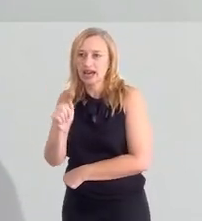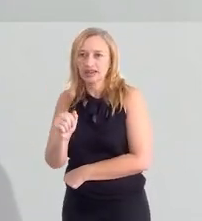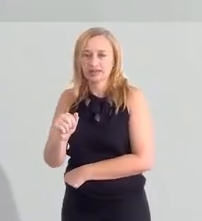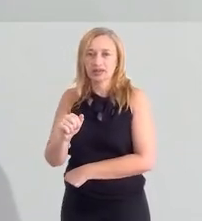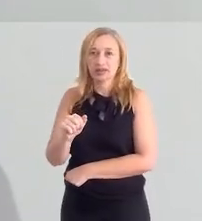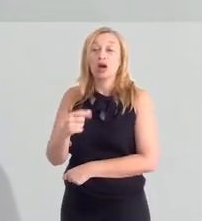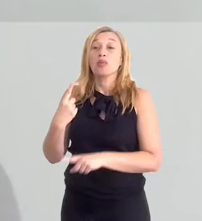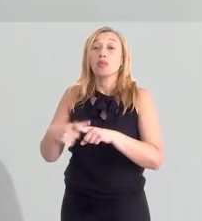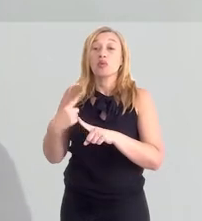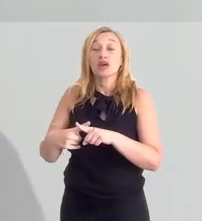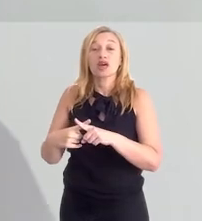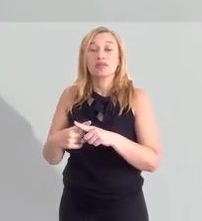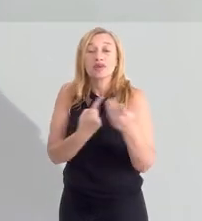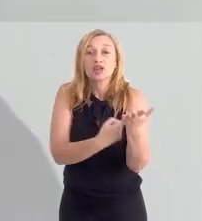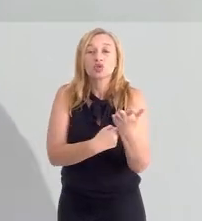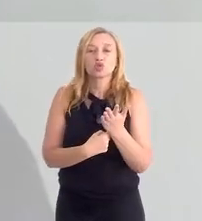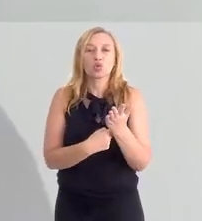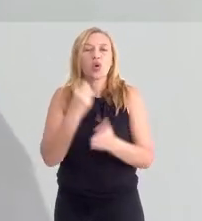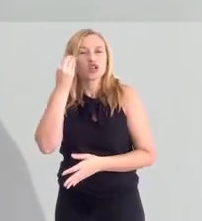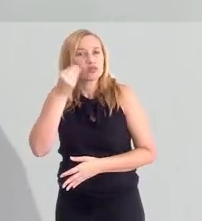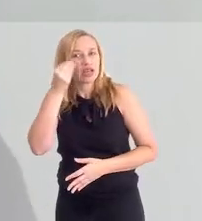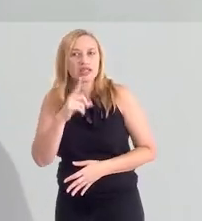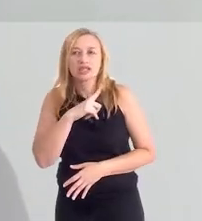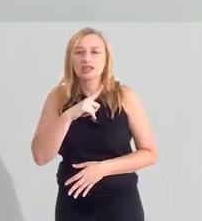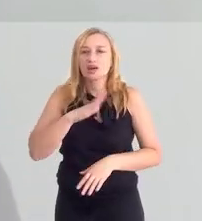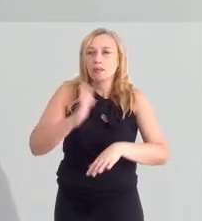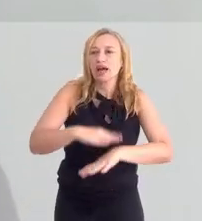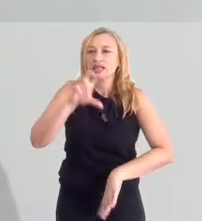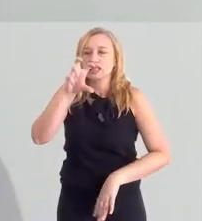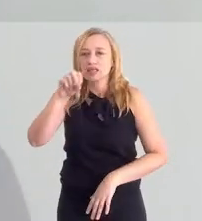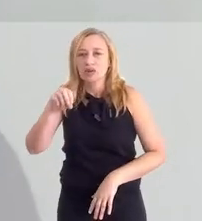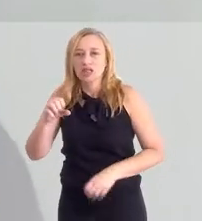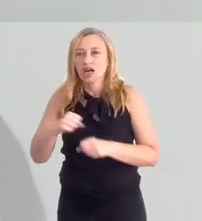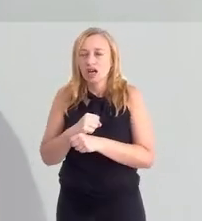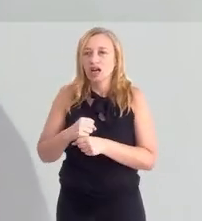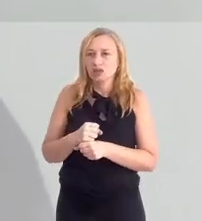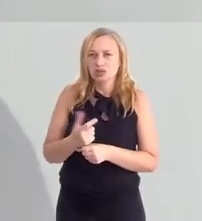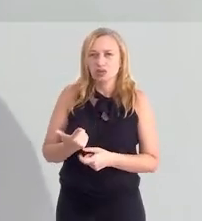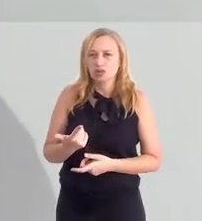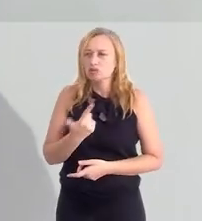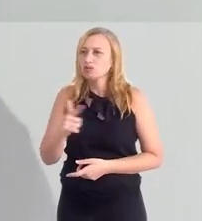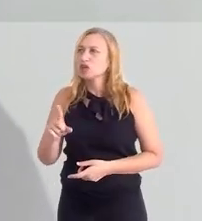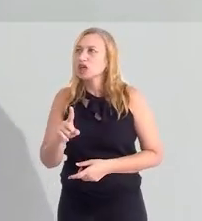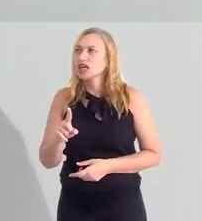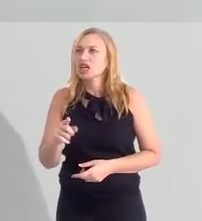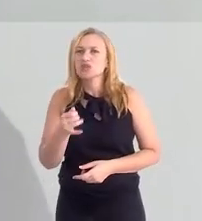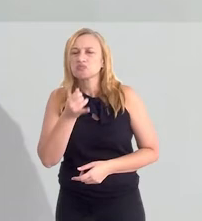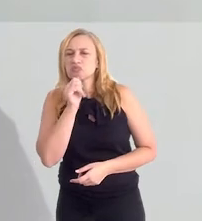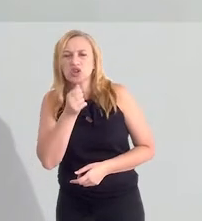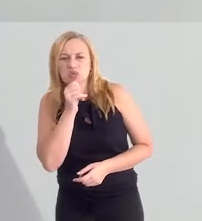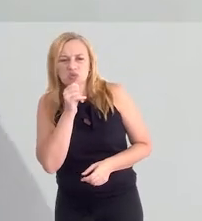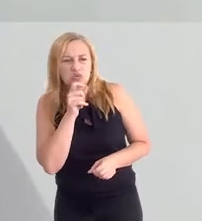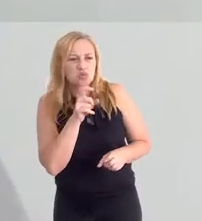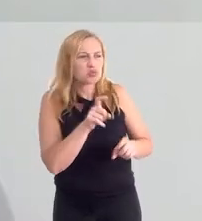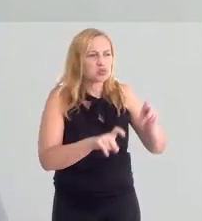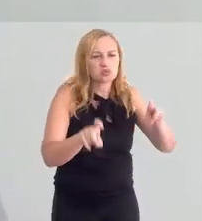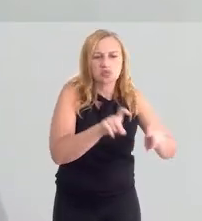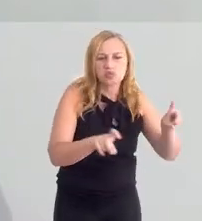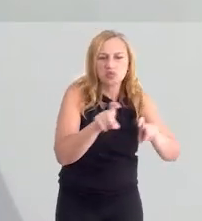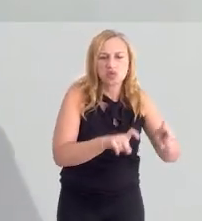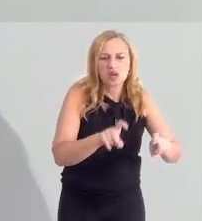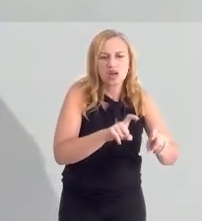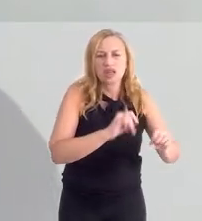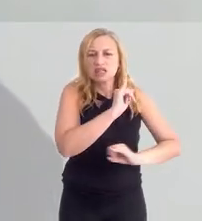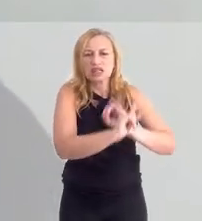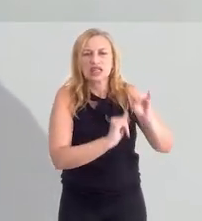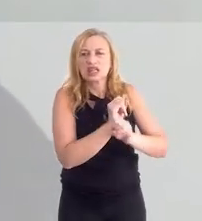me constituiu. Essa experiência que eu tenho por mais de 50 anos, não existe nenhum aplicativo, nenhum programa de internet